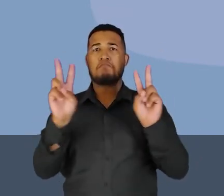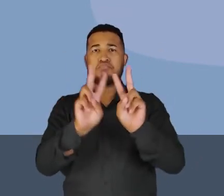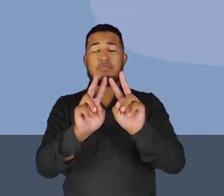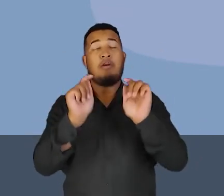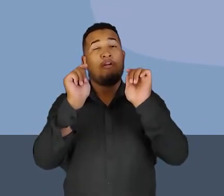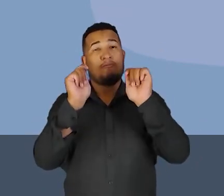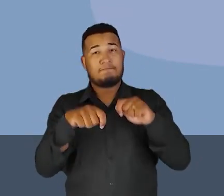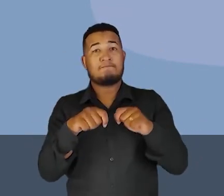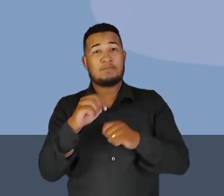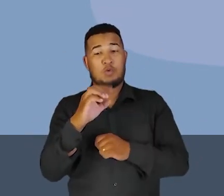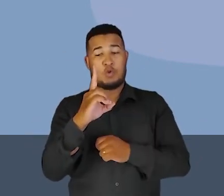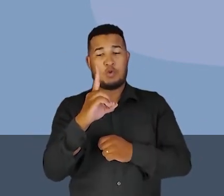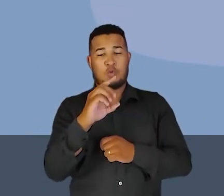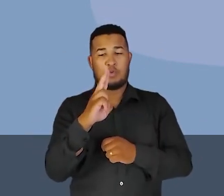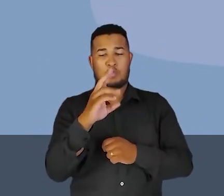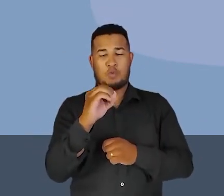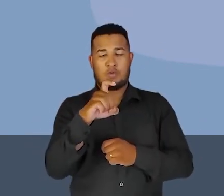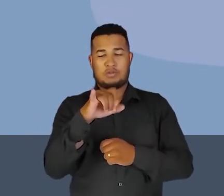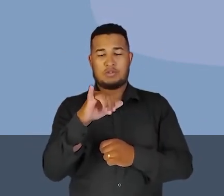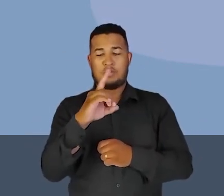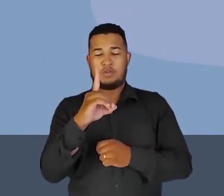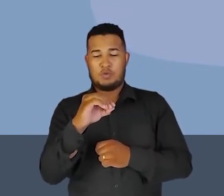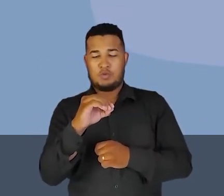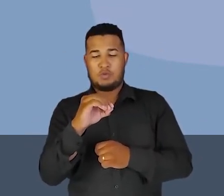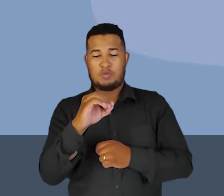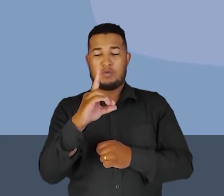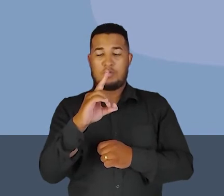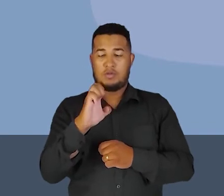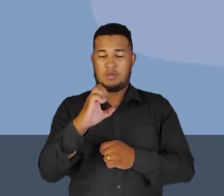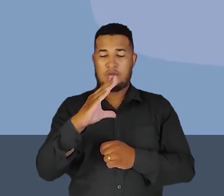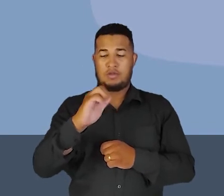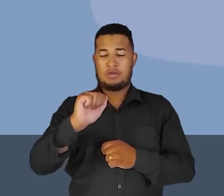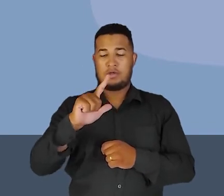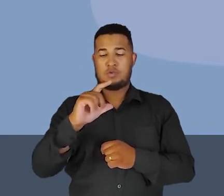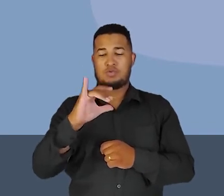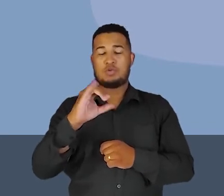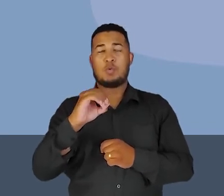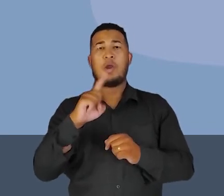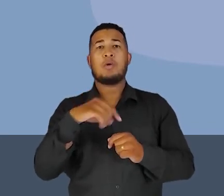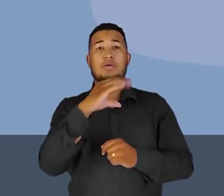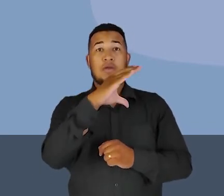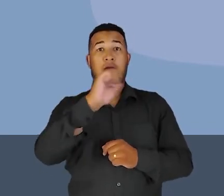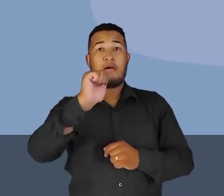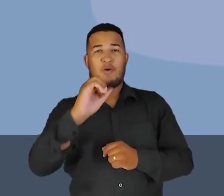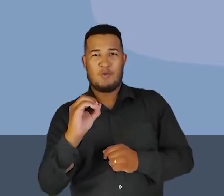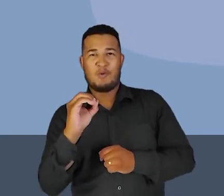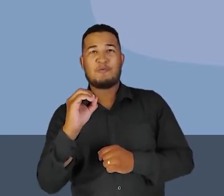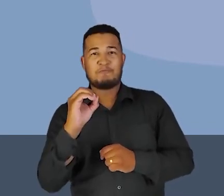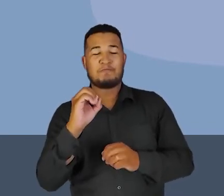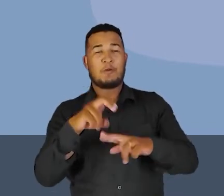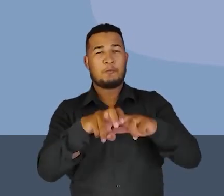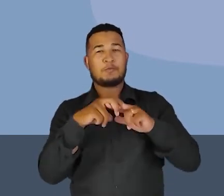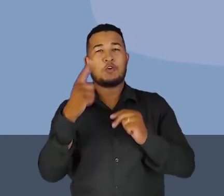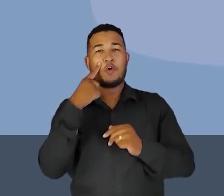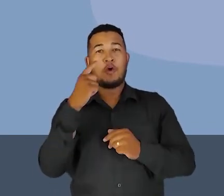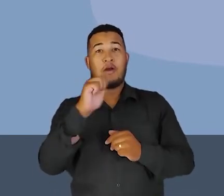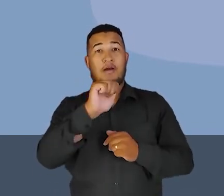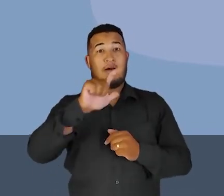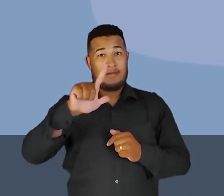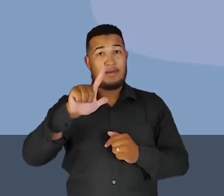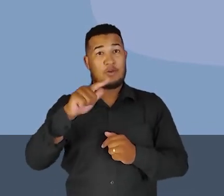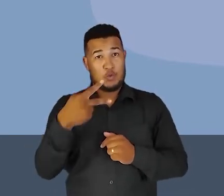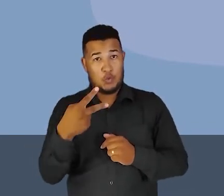do óxido de cálcio é CaO. Alumínio, cruza ali, ó, 3 para oxigênio, 2 para alumínio,